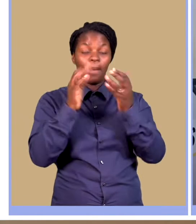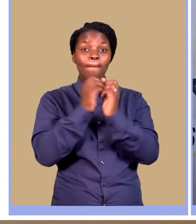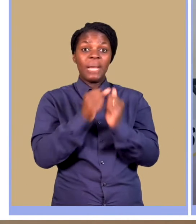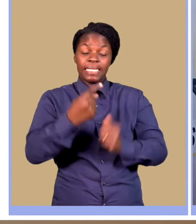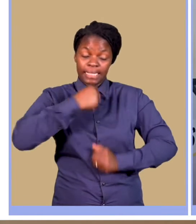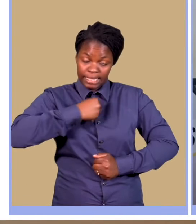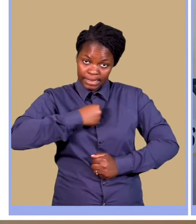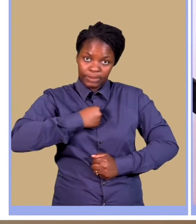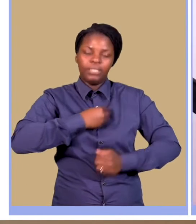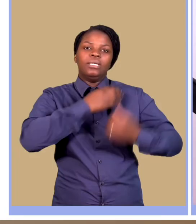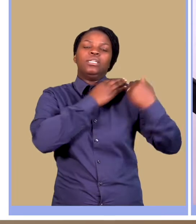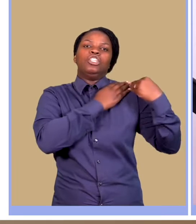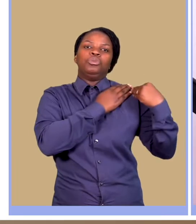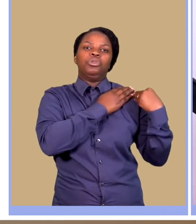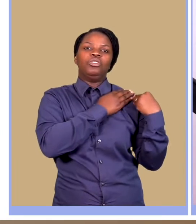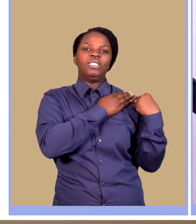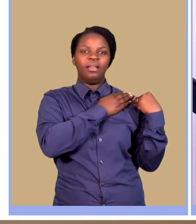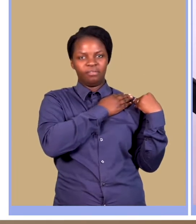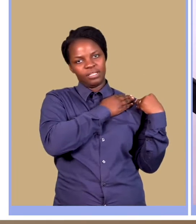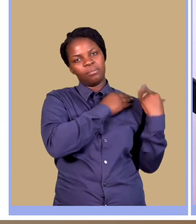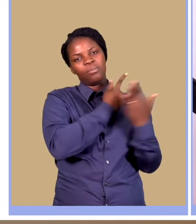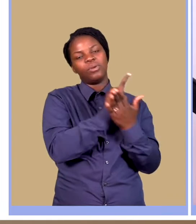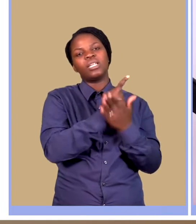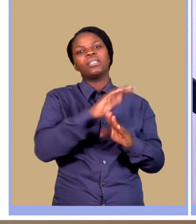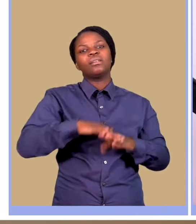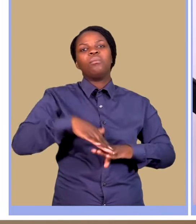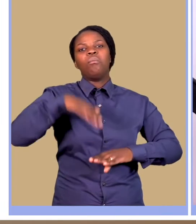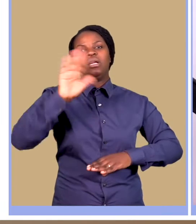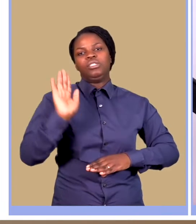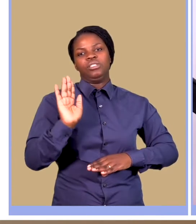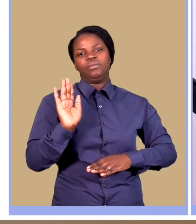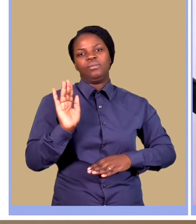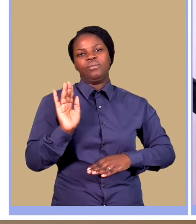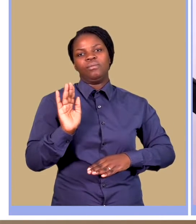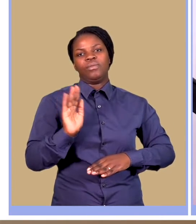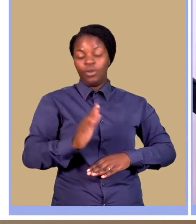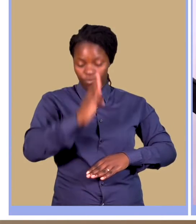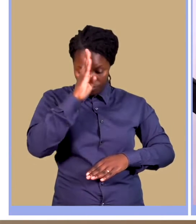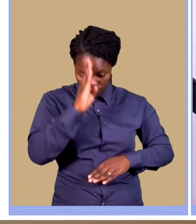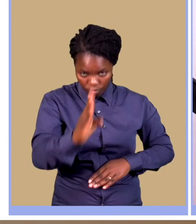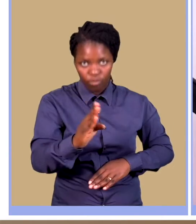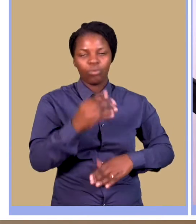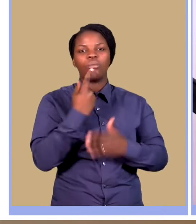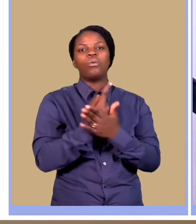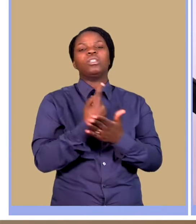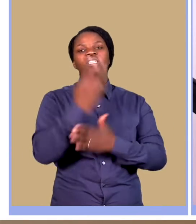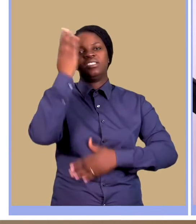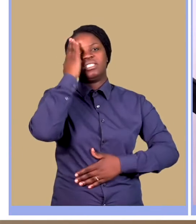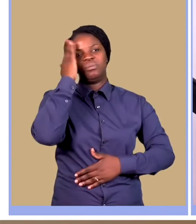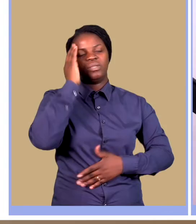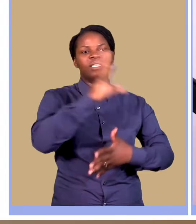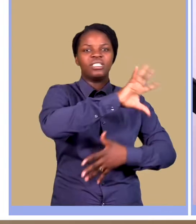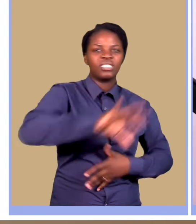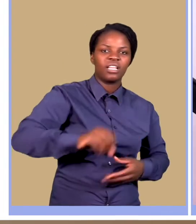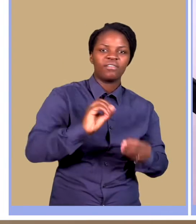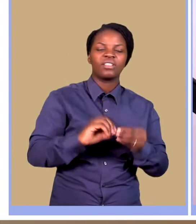meu público-alvo e quando é que devo retirar e por que eu devo retirar. Se todos estamos cientes dos perigos daquilo que aquilo pode vir